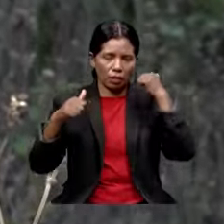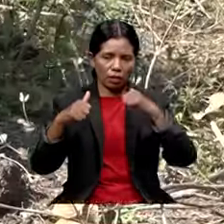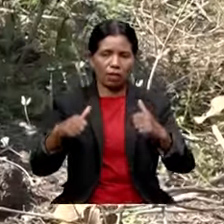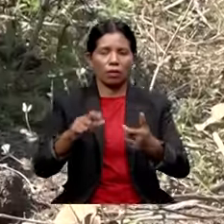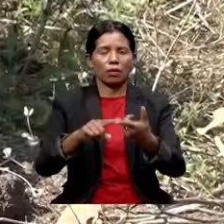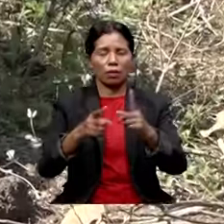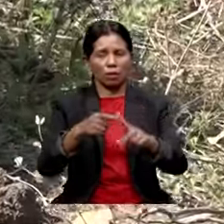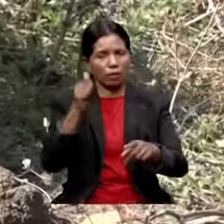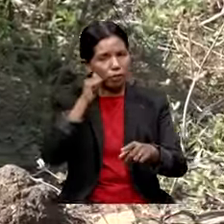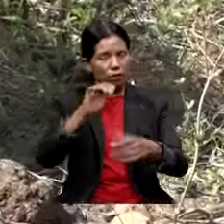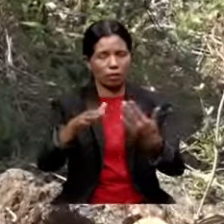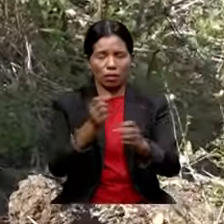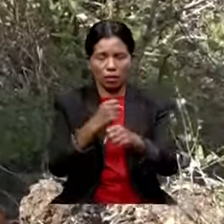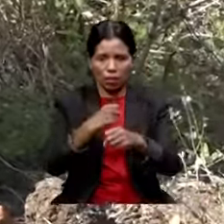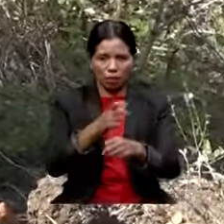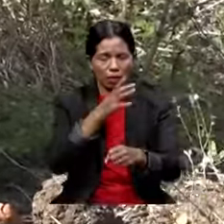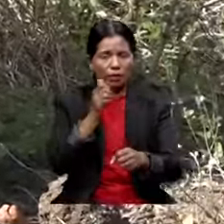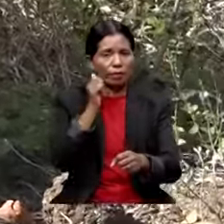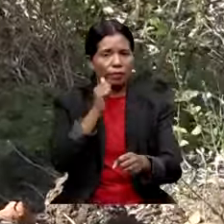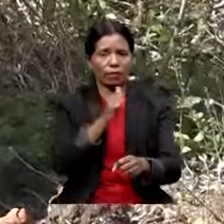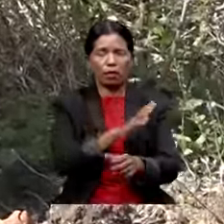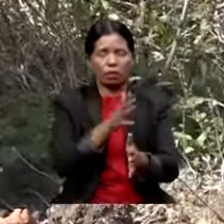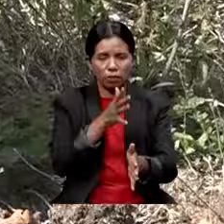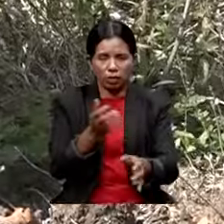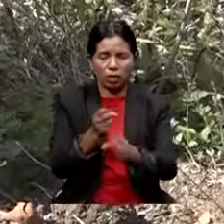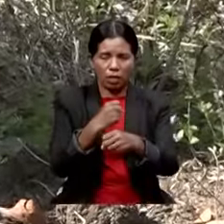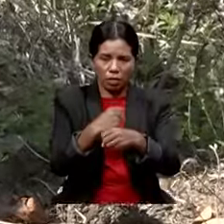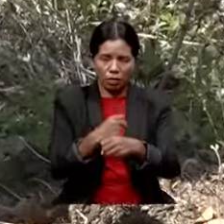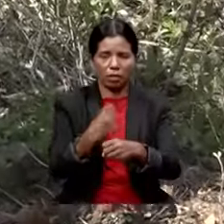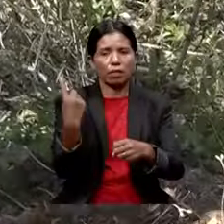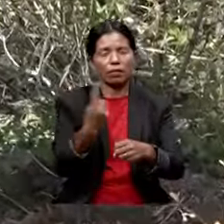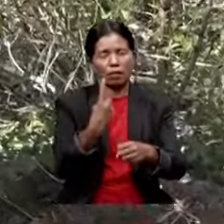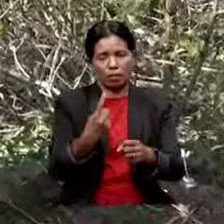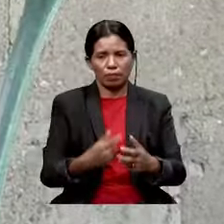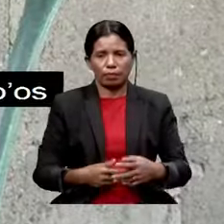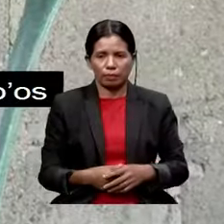halone, hanesan to man ida nebe sira tenki halo.